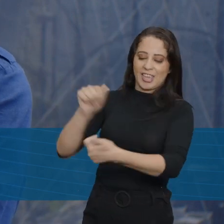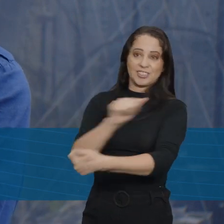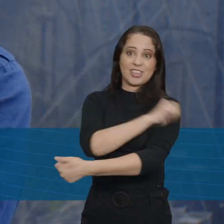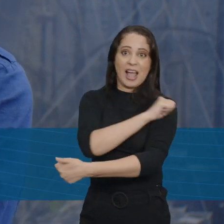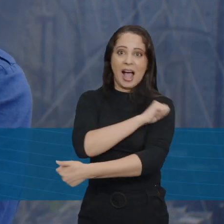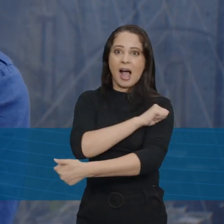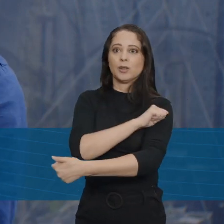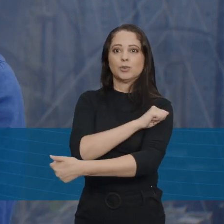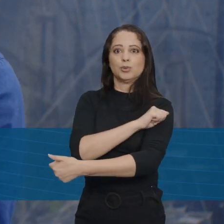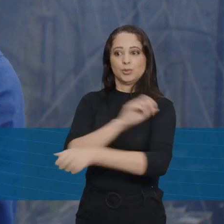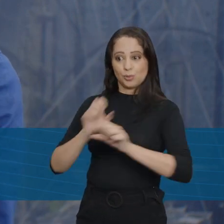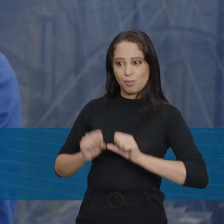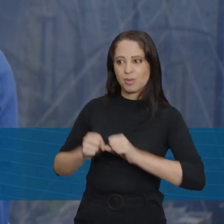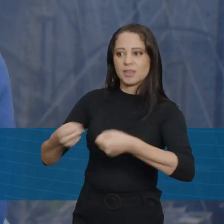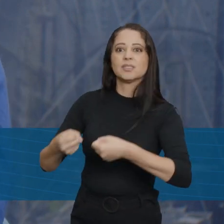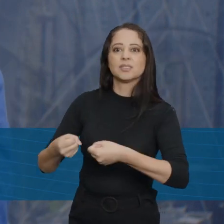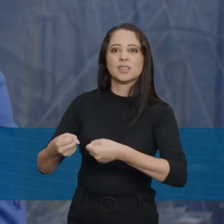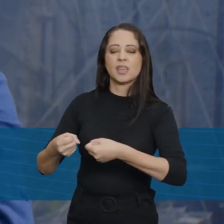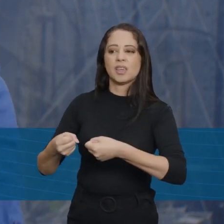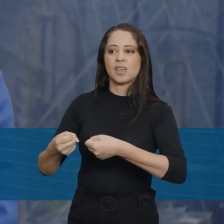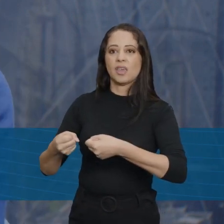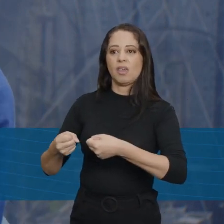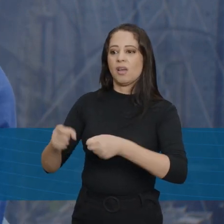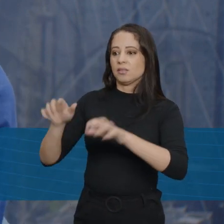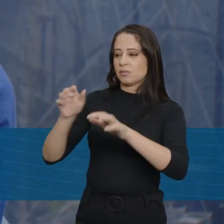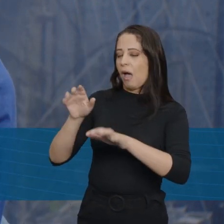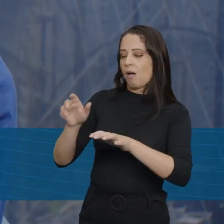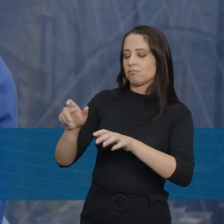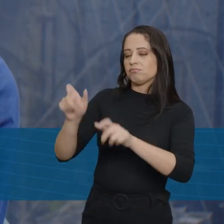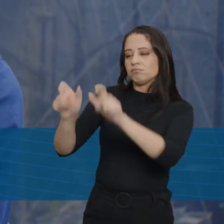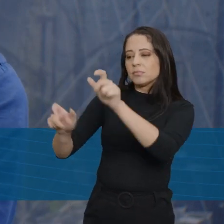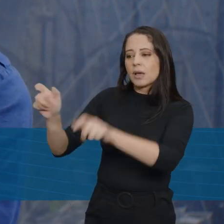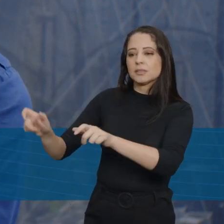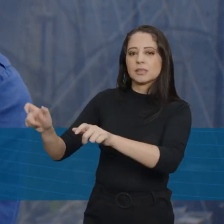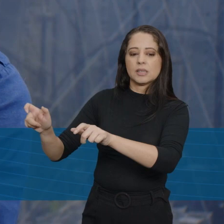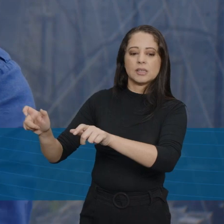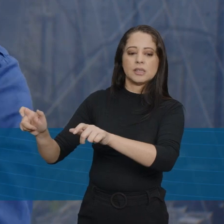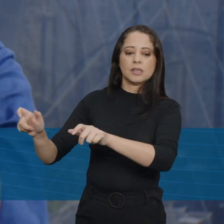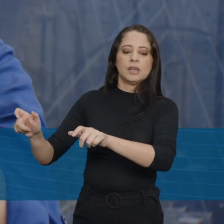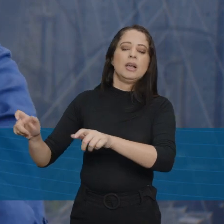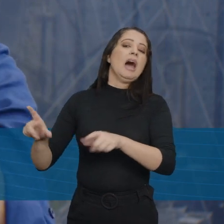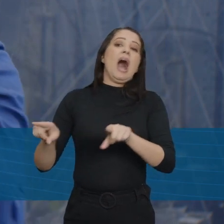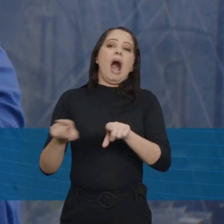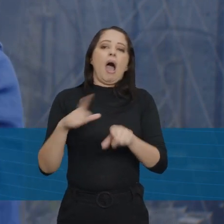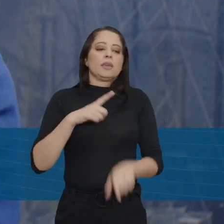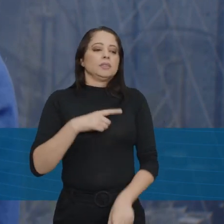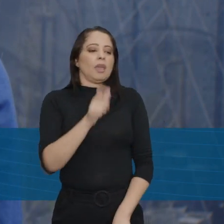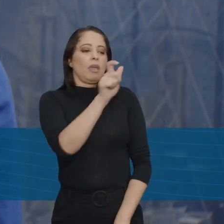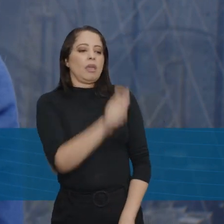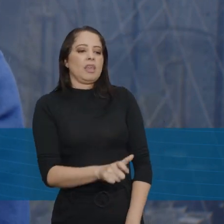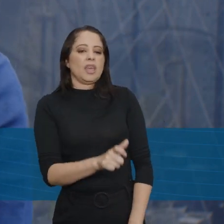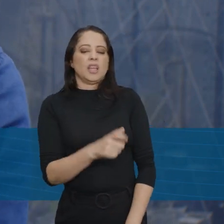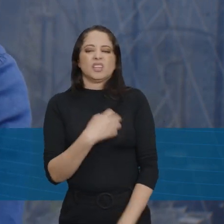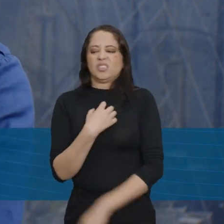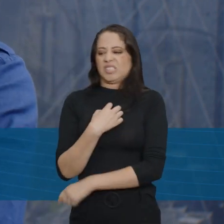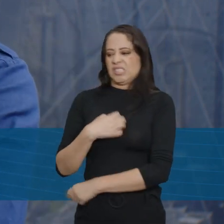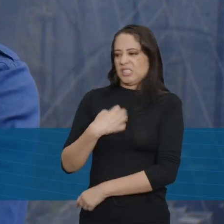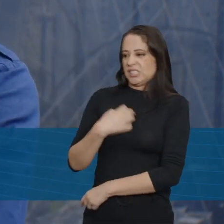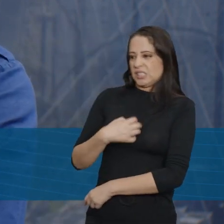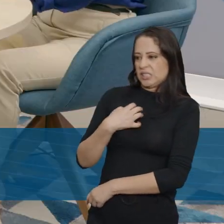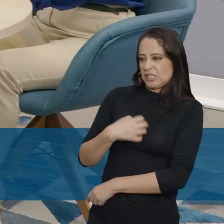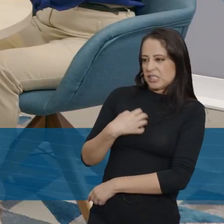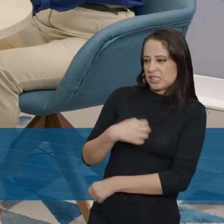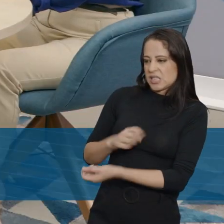destacam, e aí existe uma frustração, muitas vezes, no agressor, e aí que vai vir de diversos lugares, a Patrícia